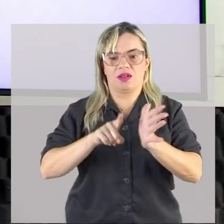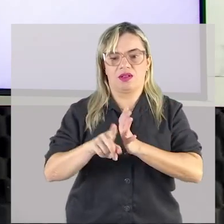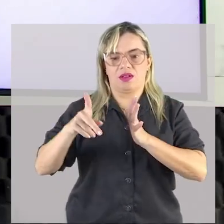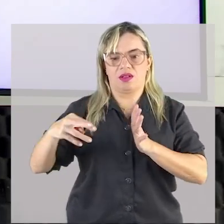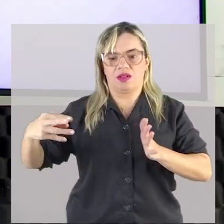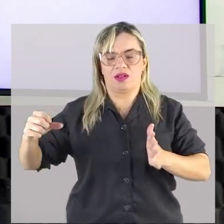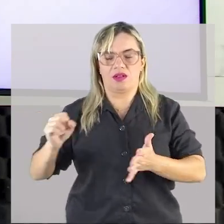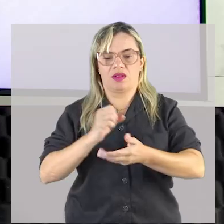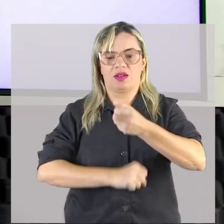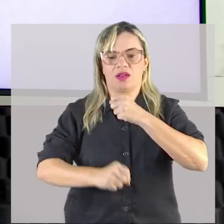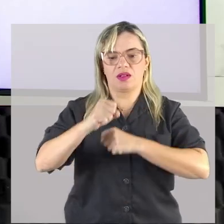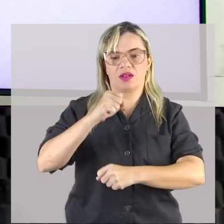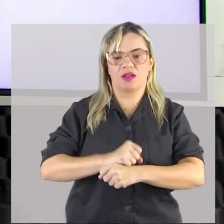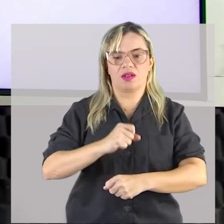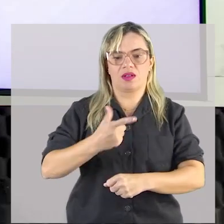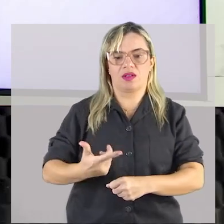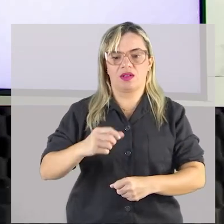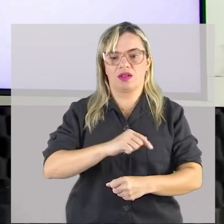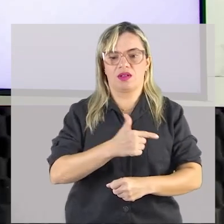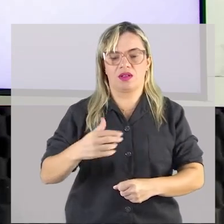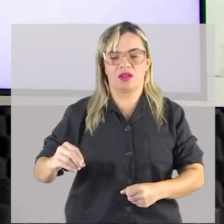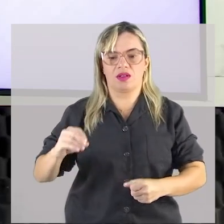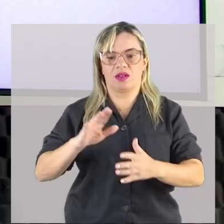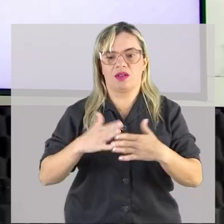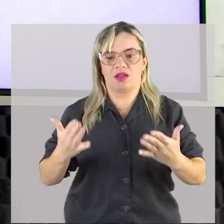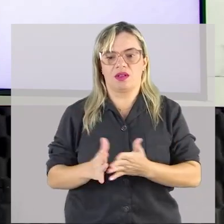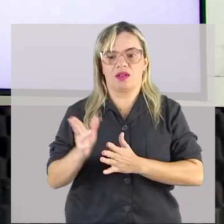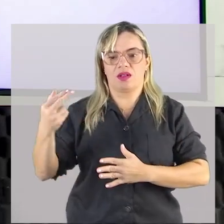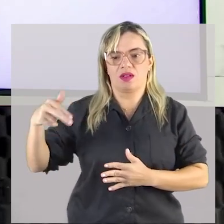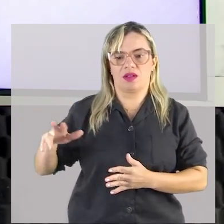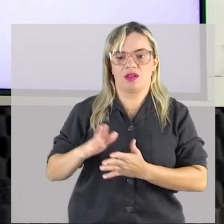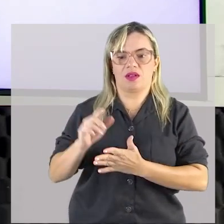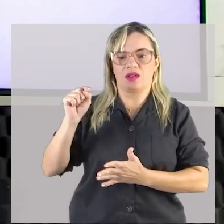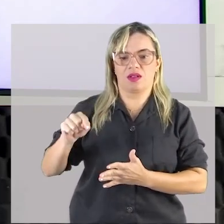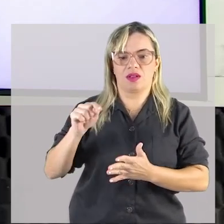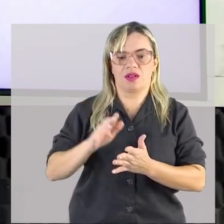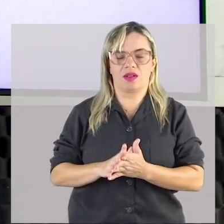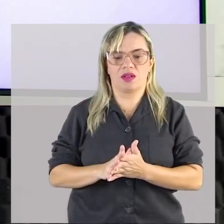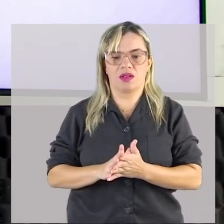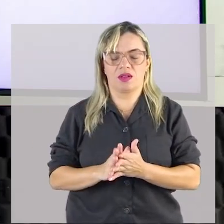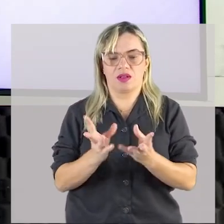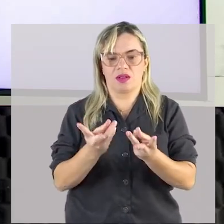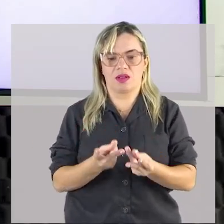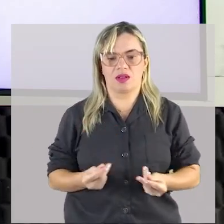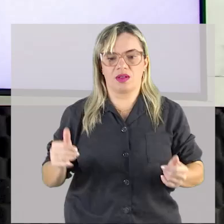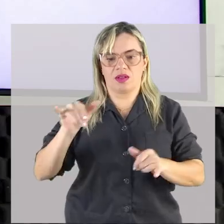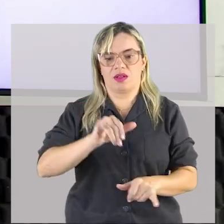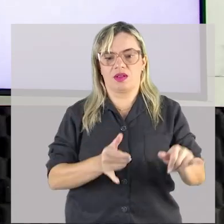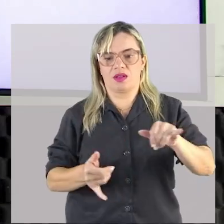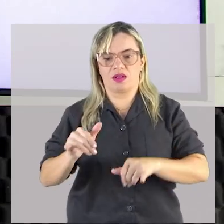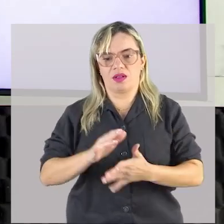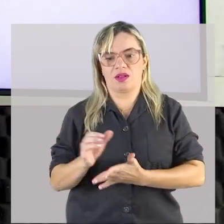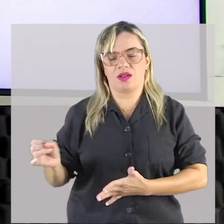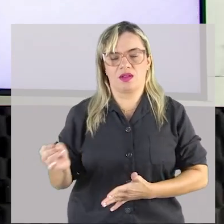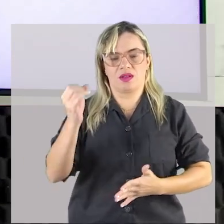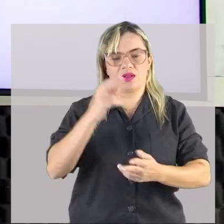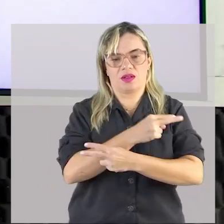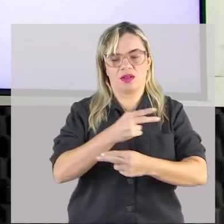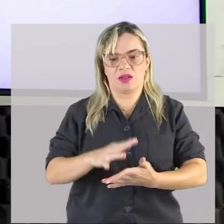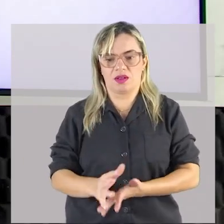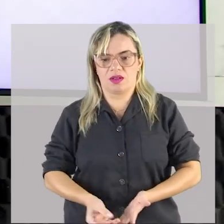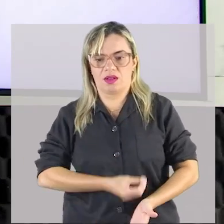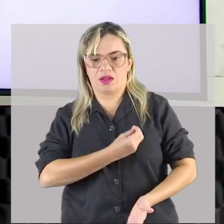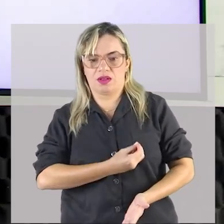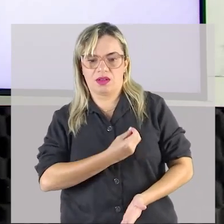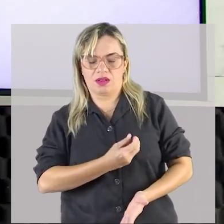PAS 2020, que diz que o nitrogênio é um elemento químico fundamental para o ser vivo,